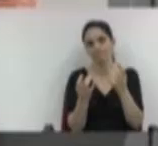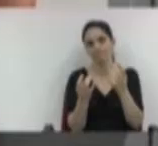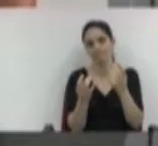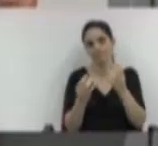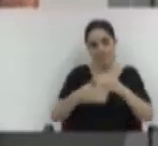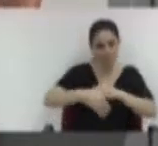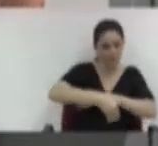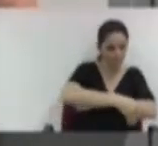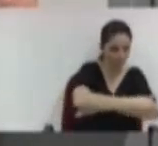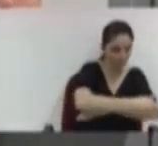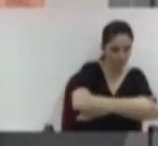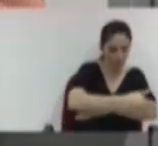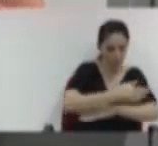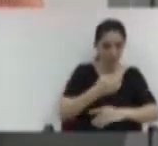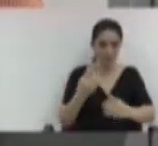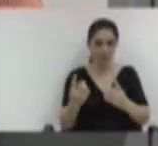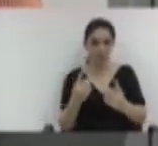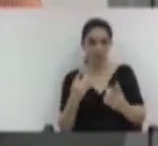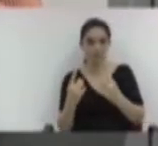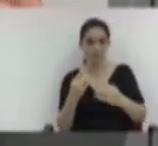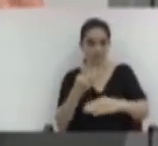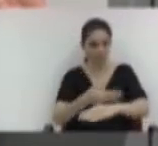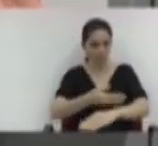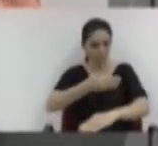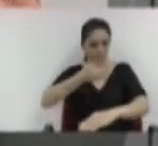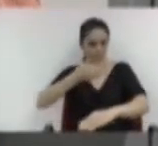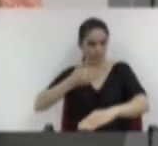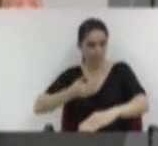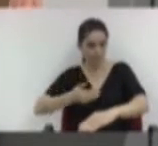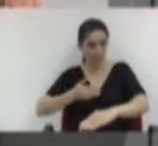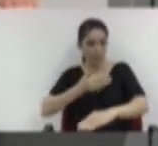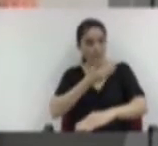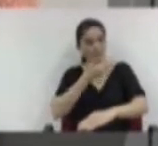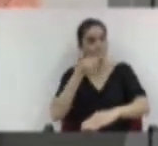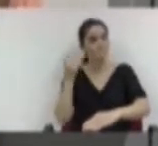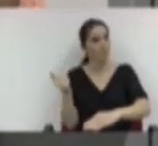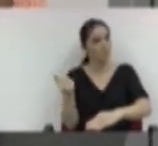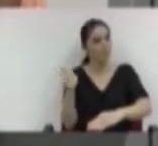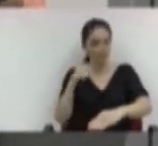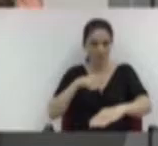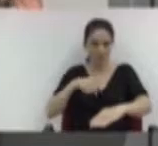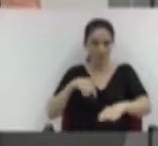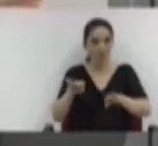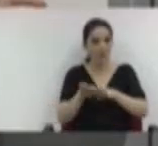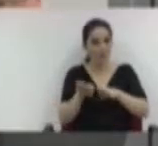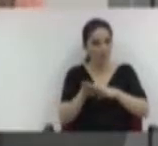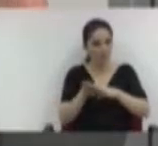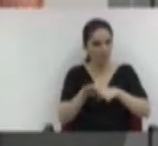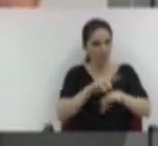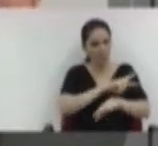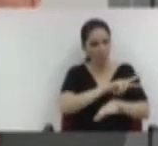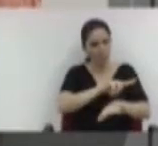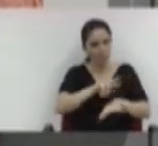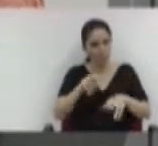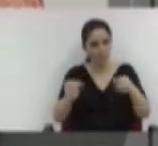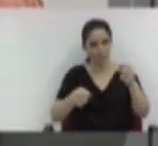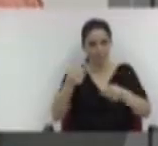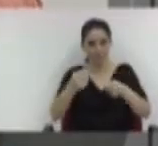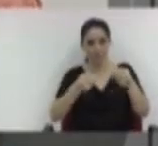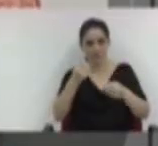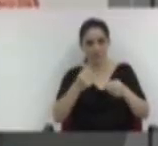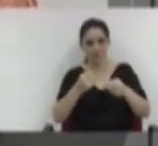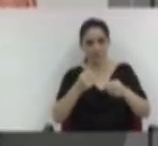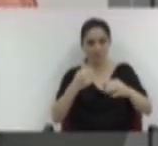de cima, que é quem vem de lá, do Nobreville, melhorou, que ficava vários carros, então ali foram retirados, então estão